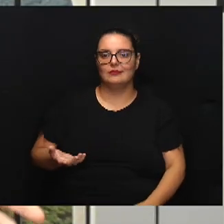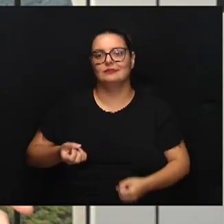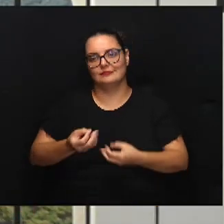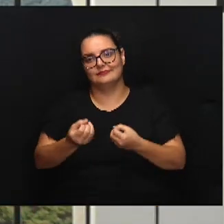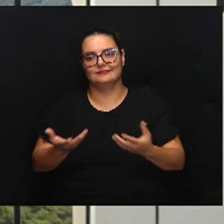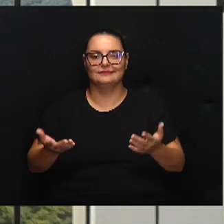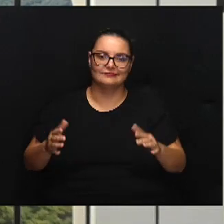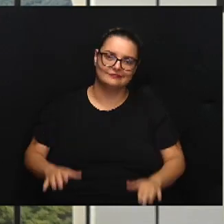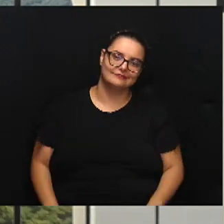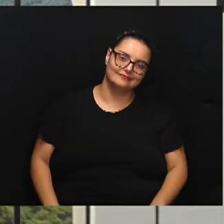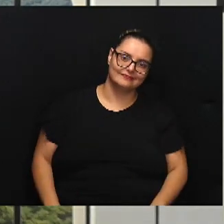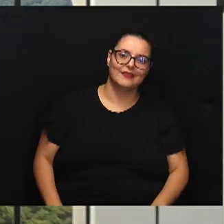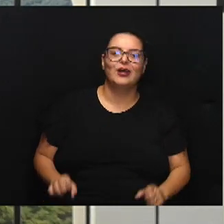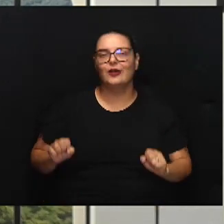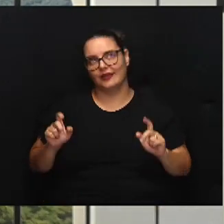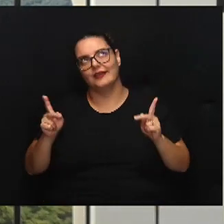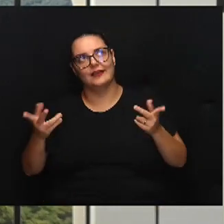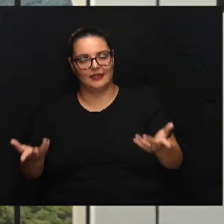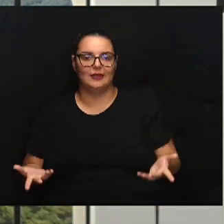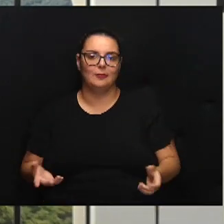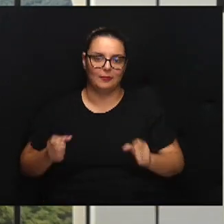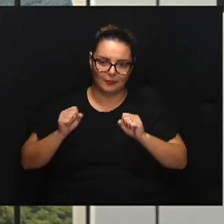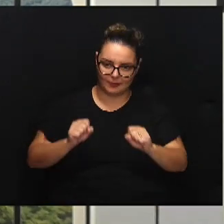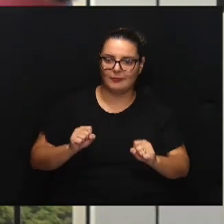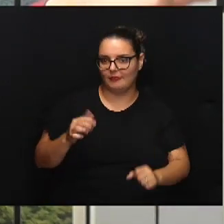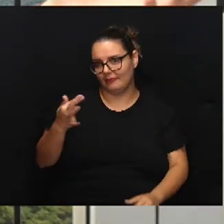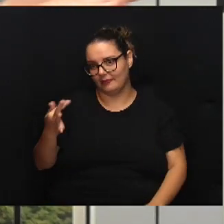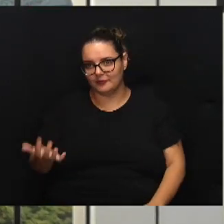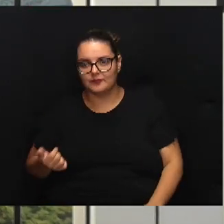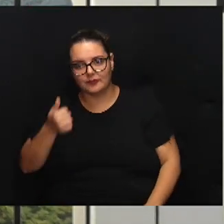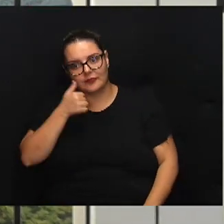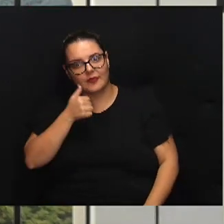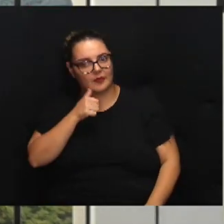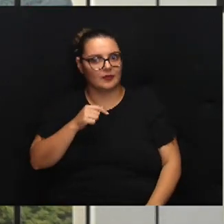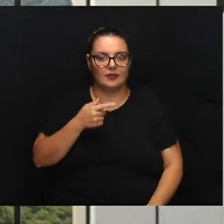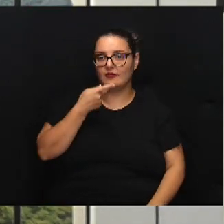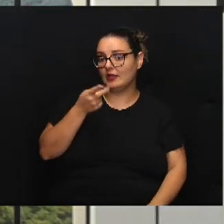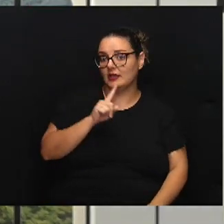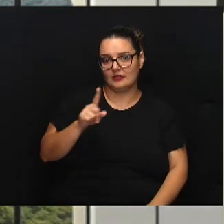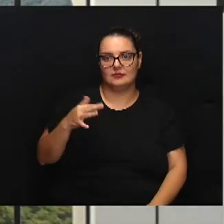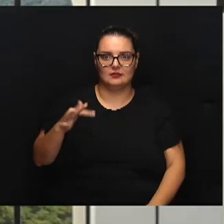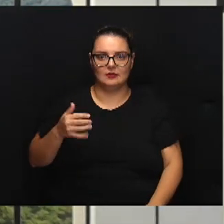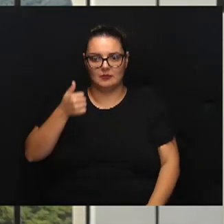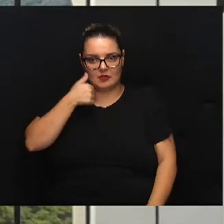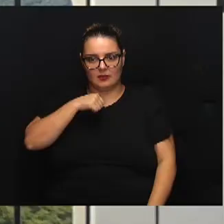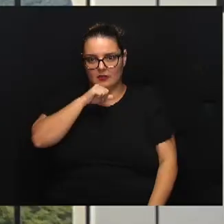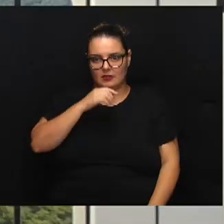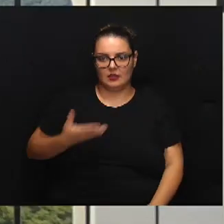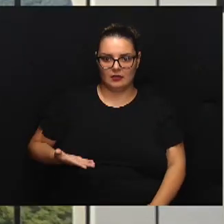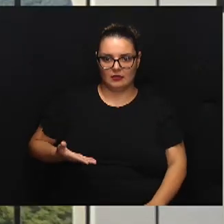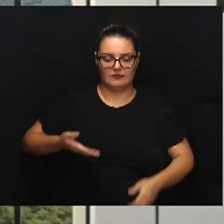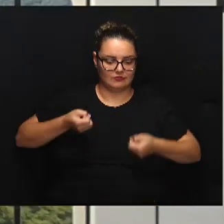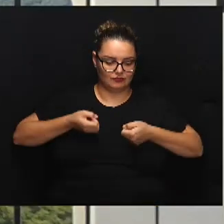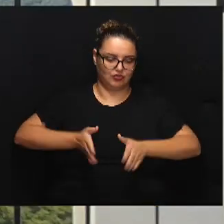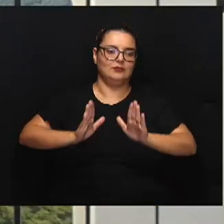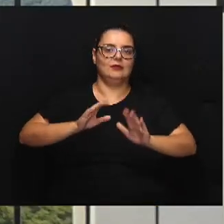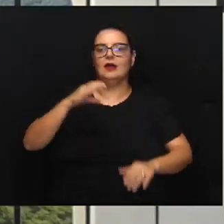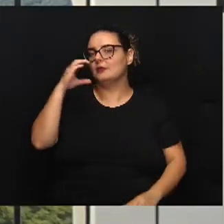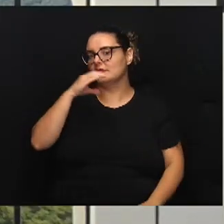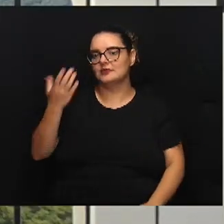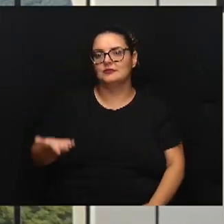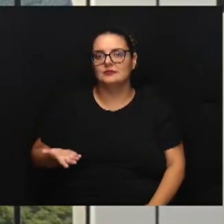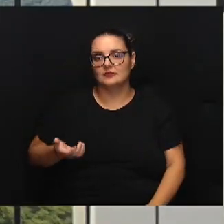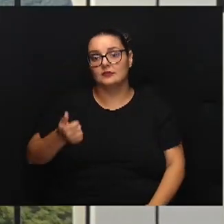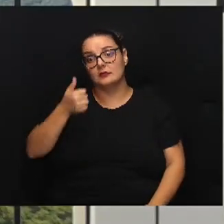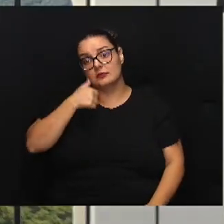falou, pô, tudo bem, pode ser que doa, tem mulher que fala que não dói, porque a minha mãe, por exemplo, falou, Gabriel, você escapou, foi rapidinho. Mas